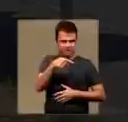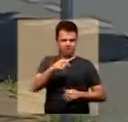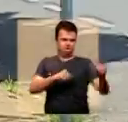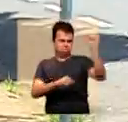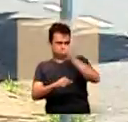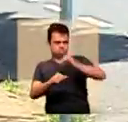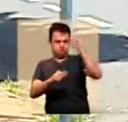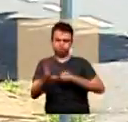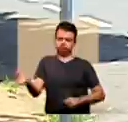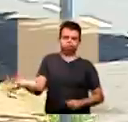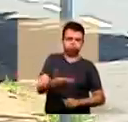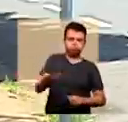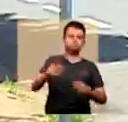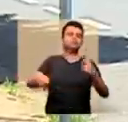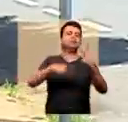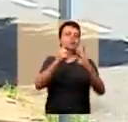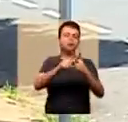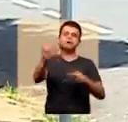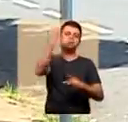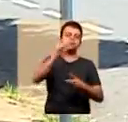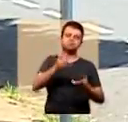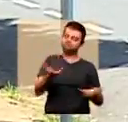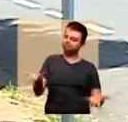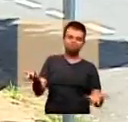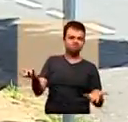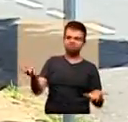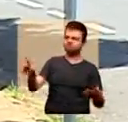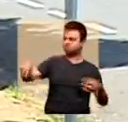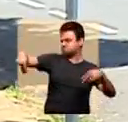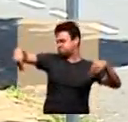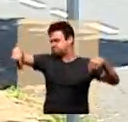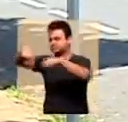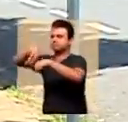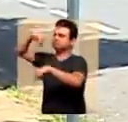veio e mais a embriaguez não deu a chance dele